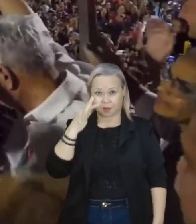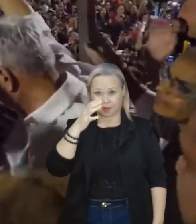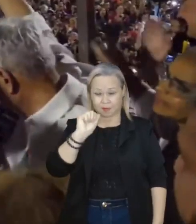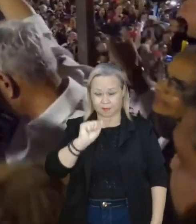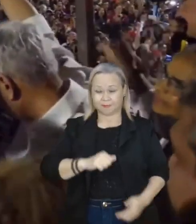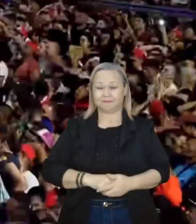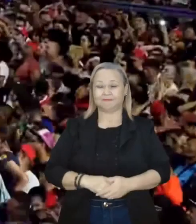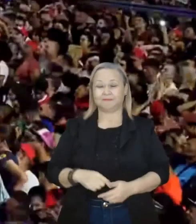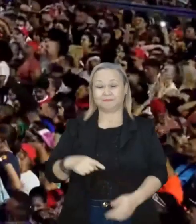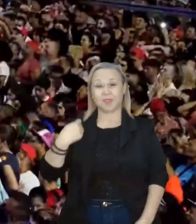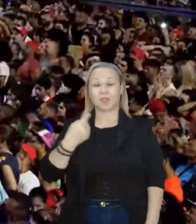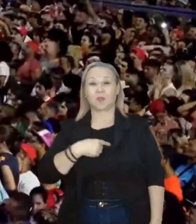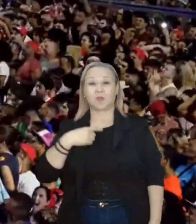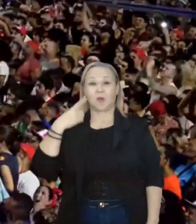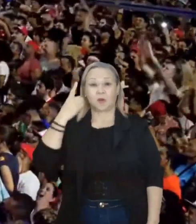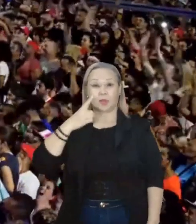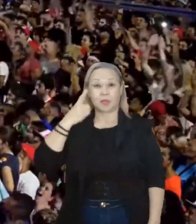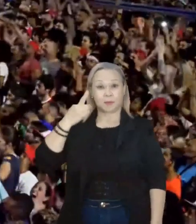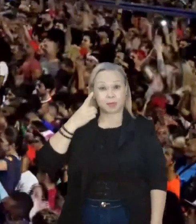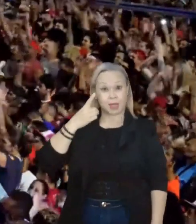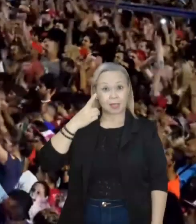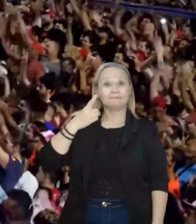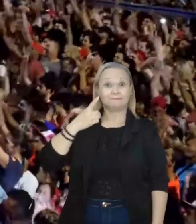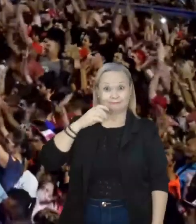Aqui o nosso deputado Janones.